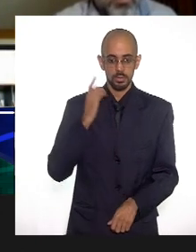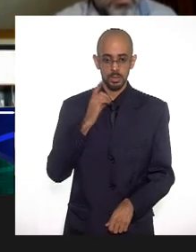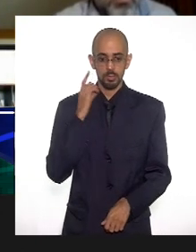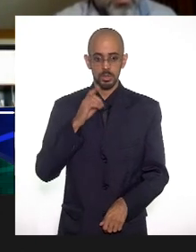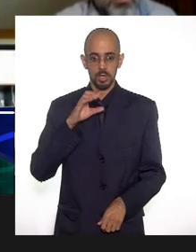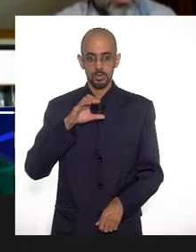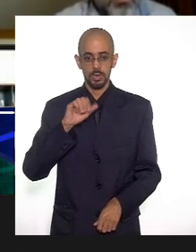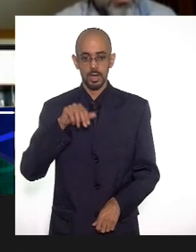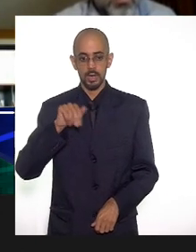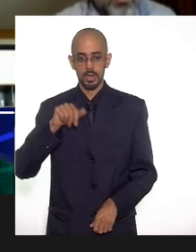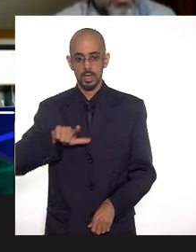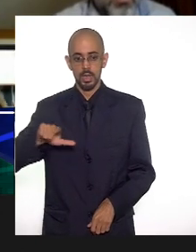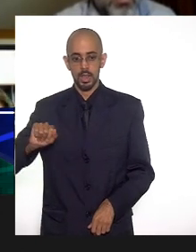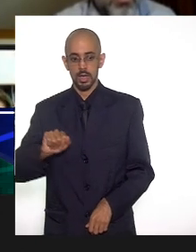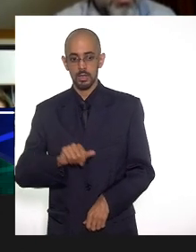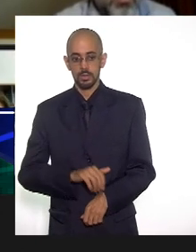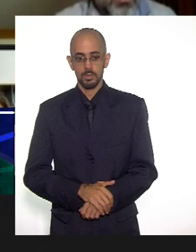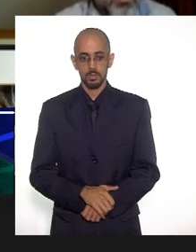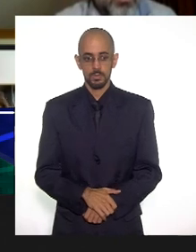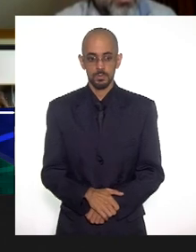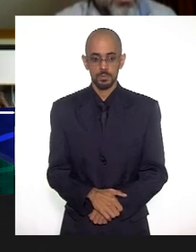Deputado Márcio Canella.